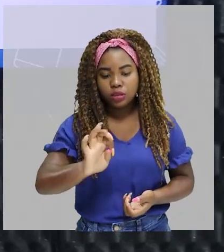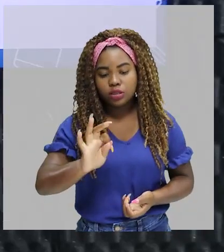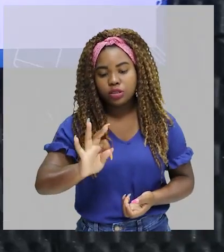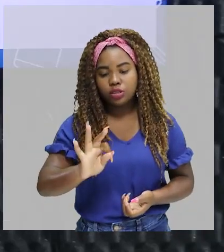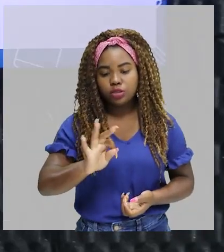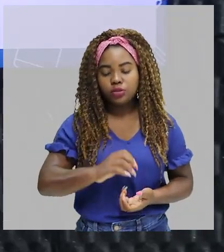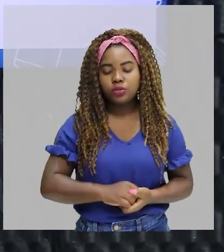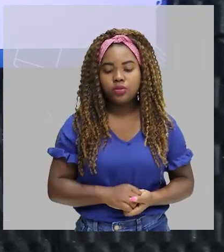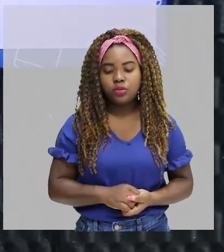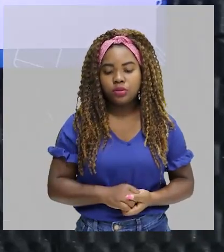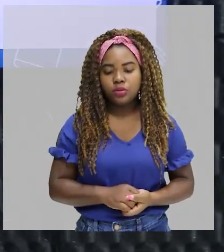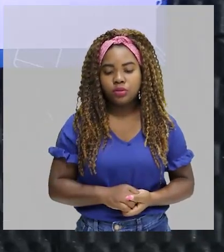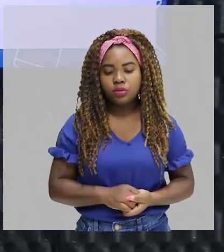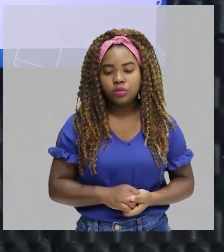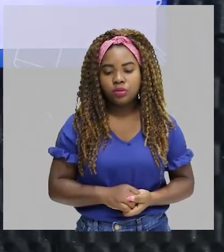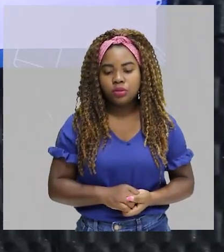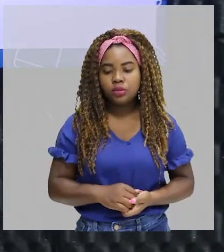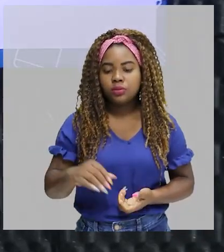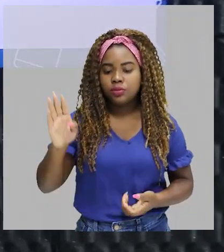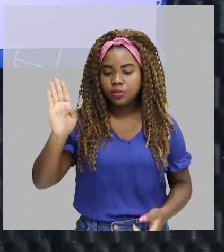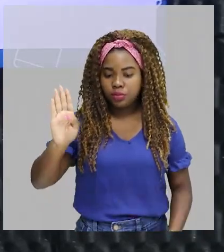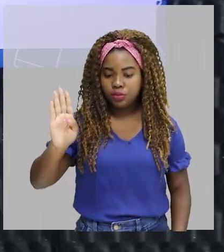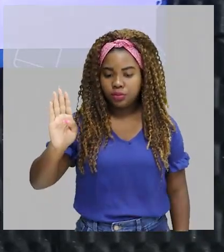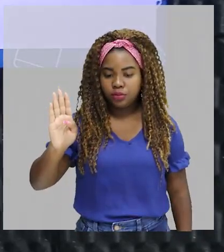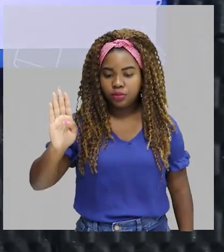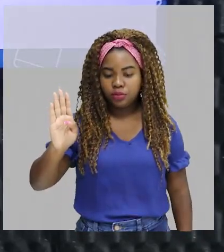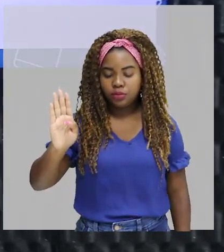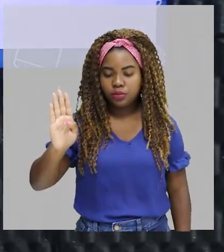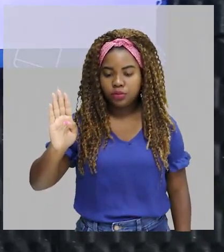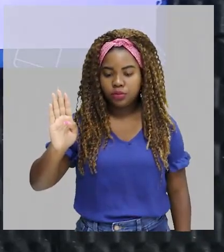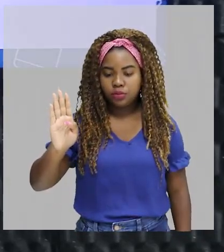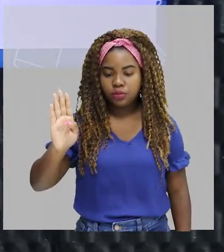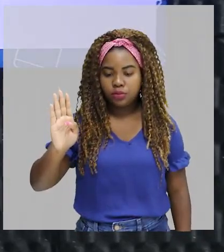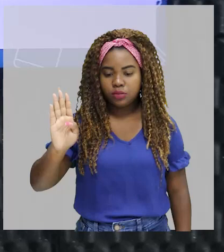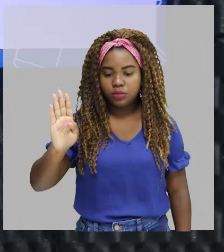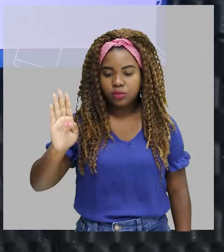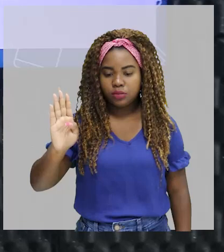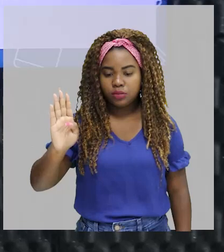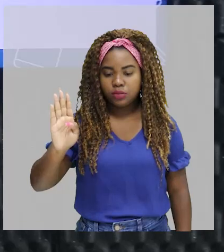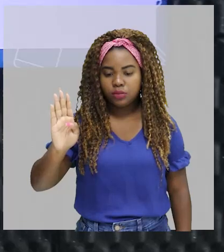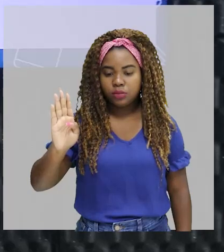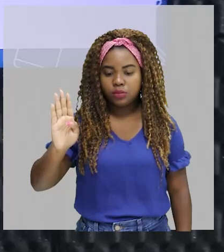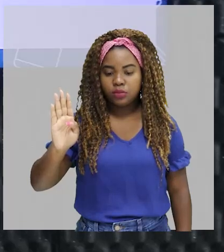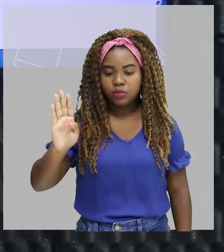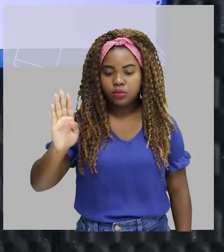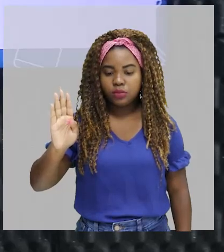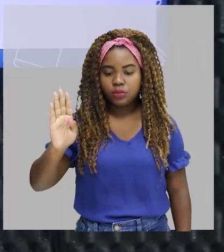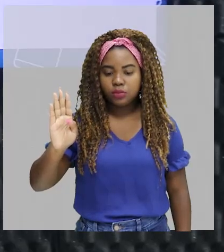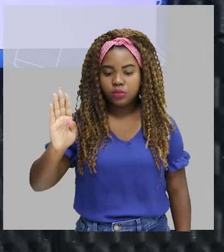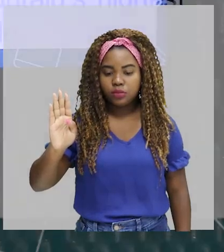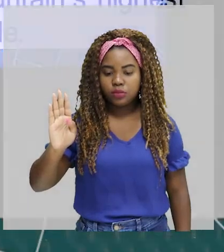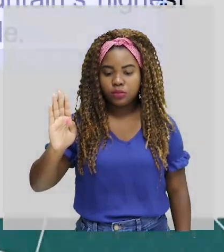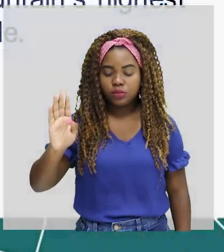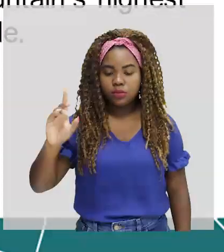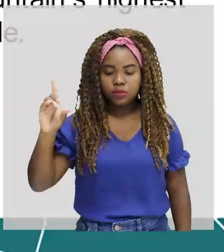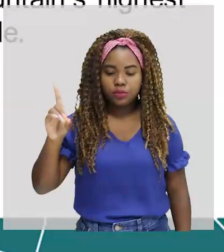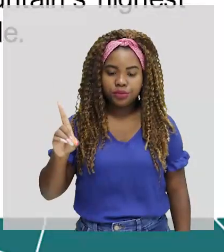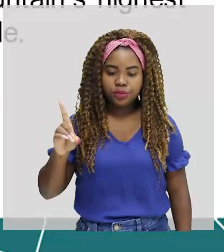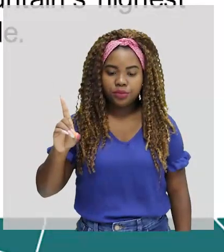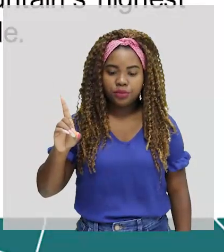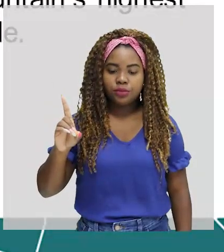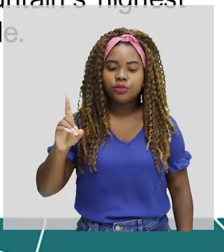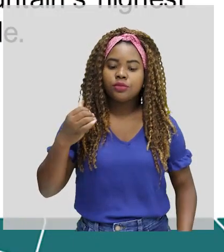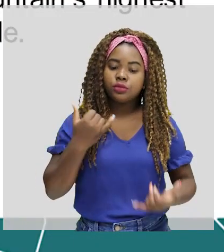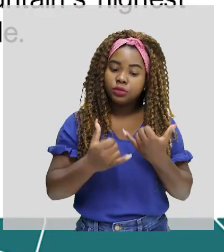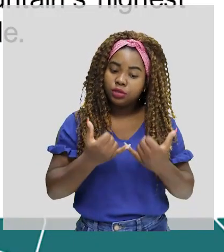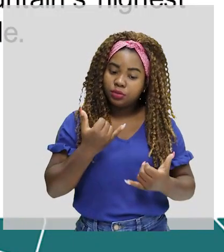apontar. Interesting, interessante. E aí a palavrinha que nós acabamos de ver na nossa tabela é o actually, que parece